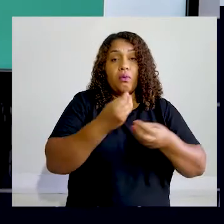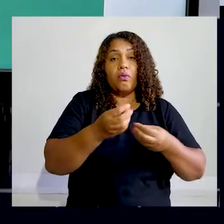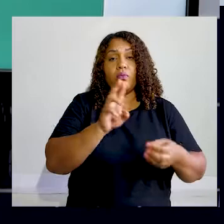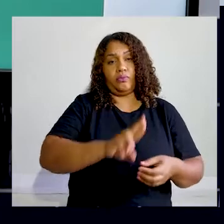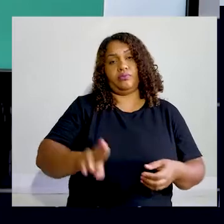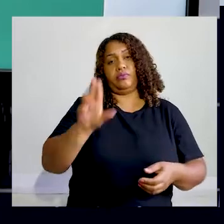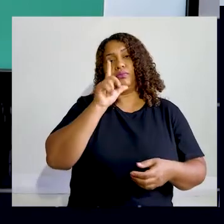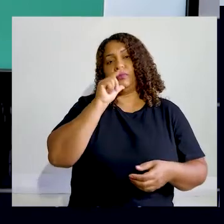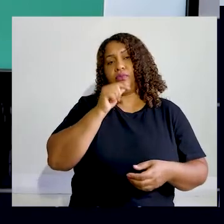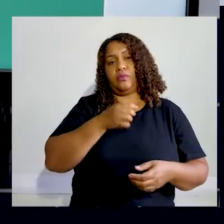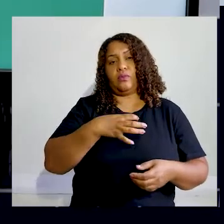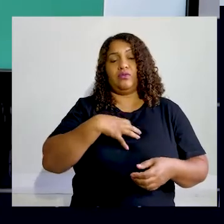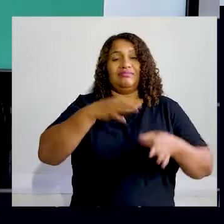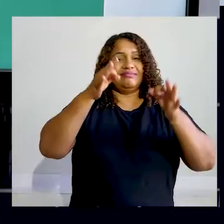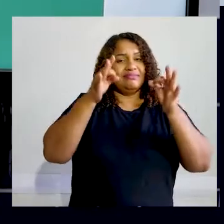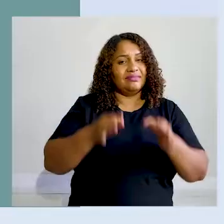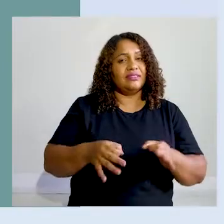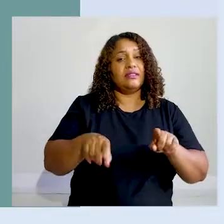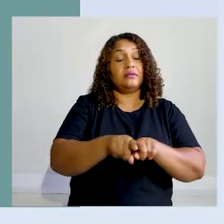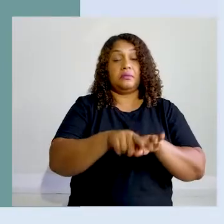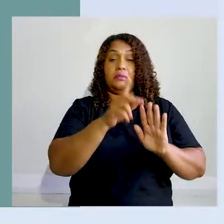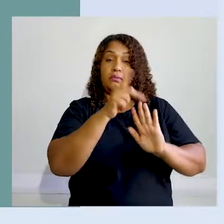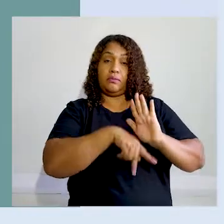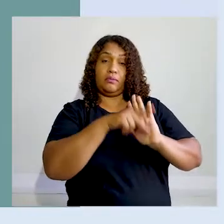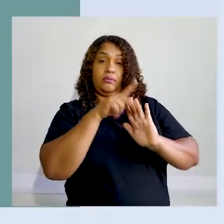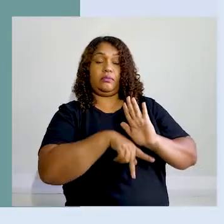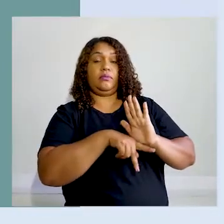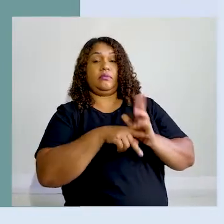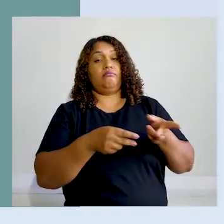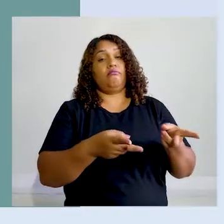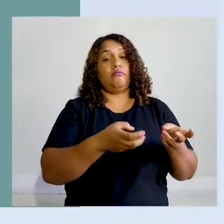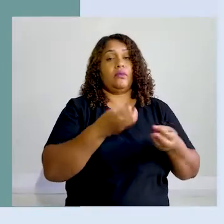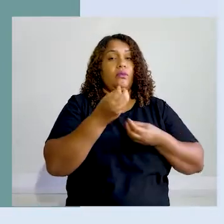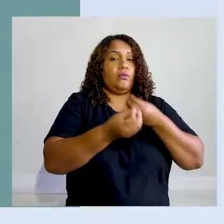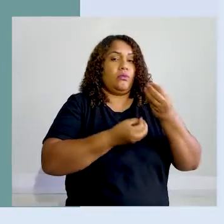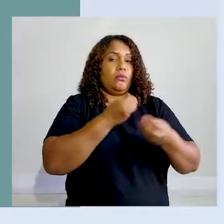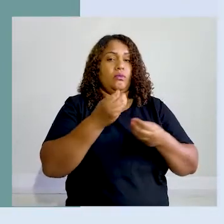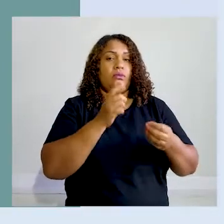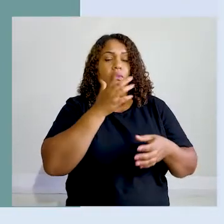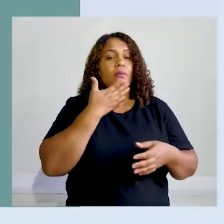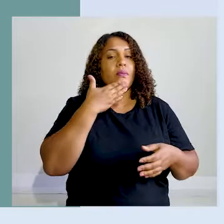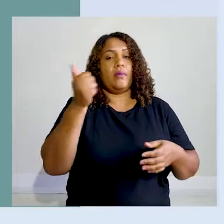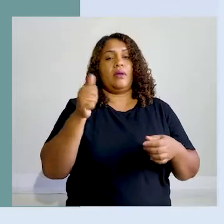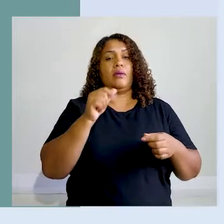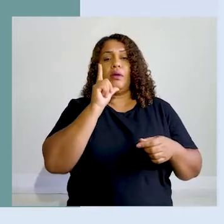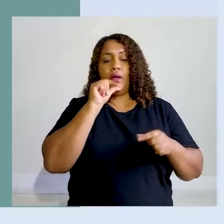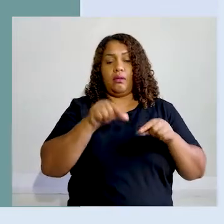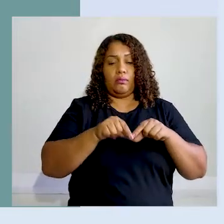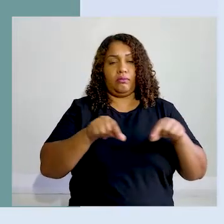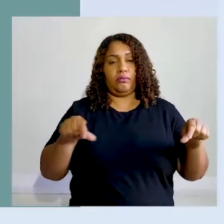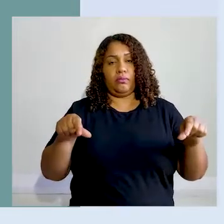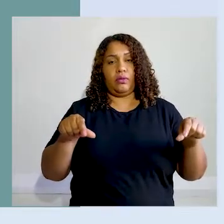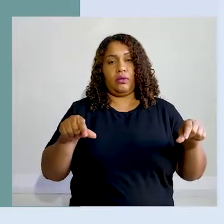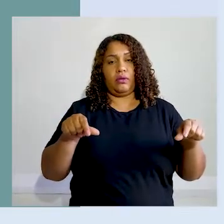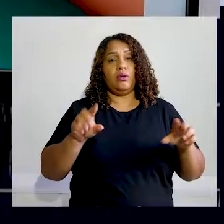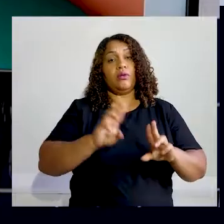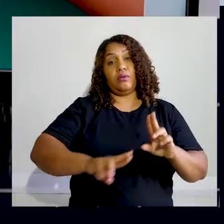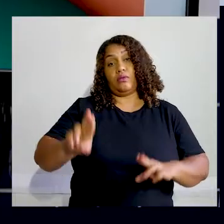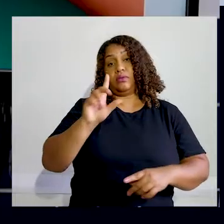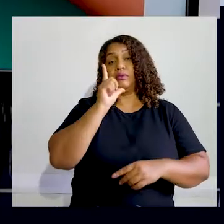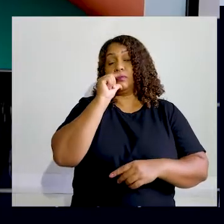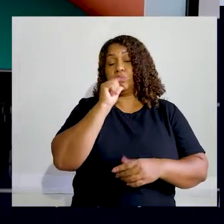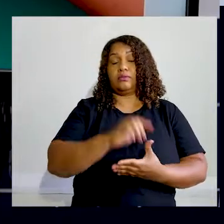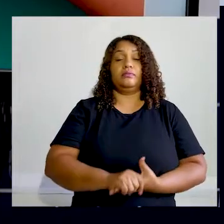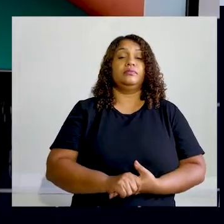bem como para a promoção de projetos que revisem os sistemas de abastecimento, de saneamento e gestão da água.